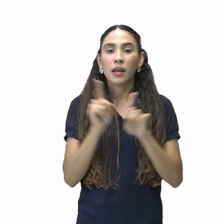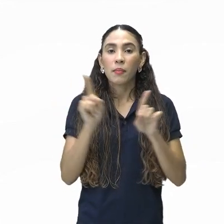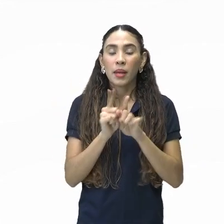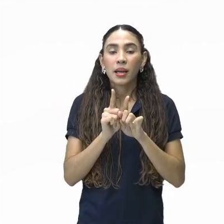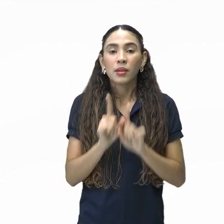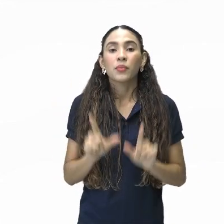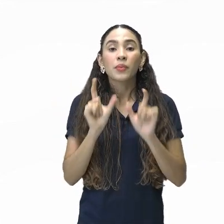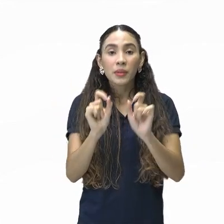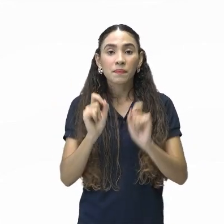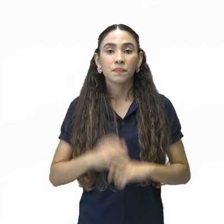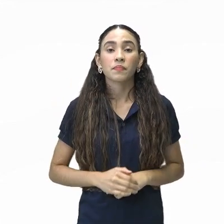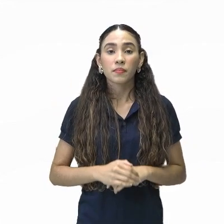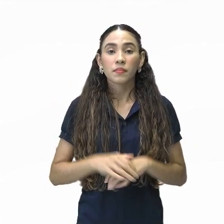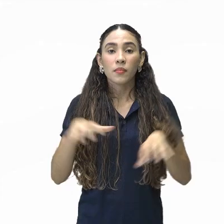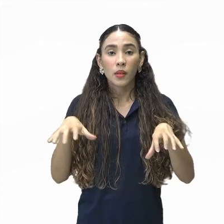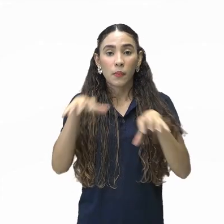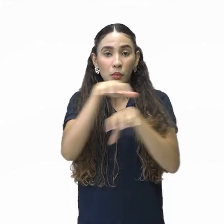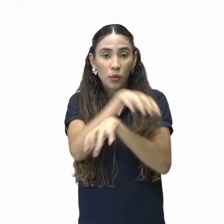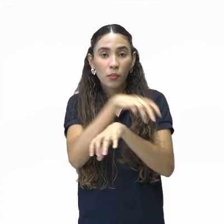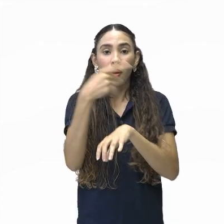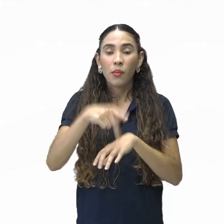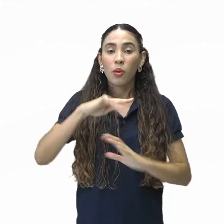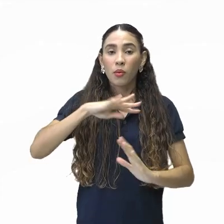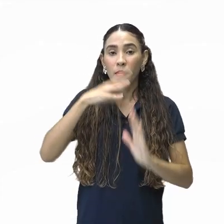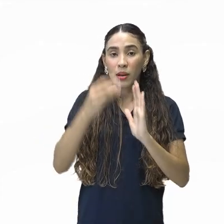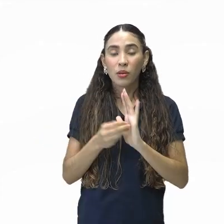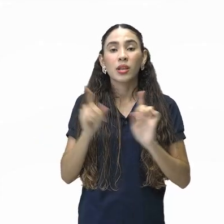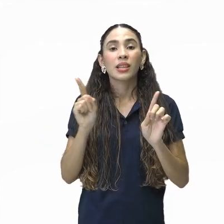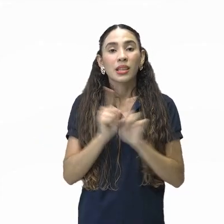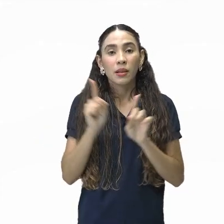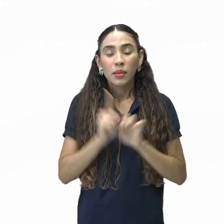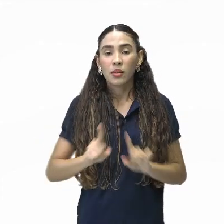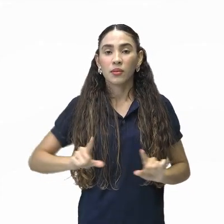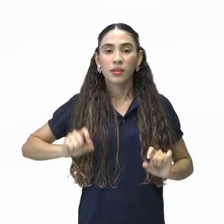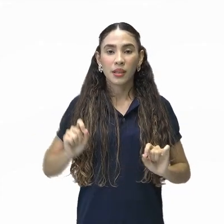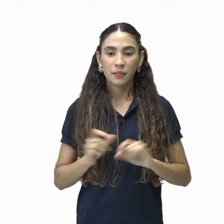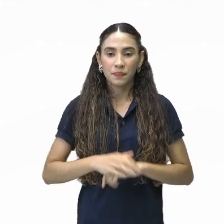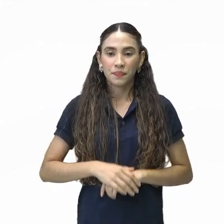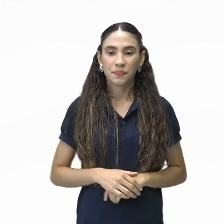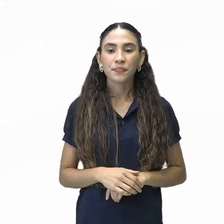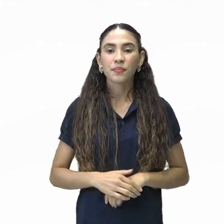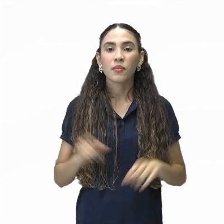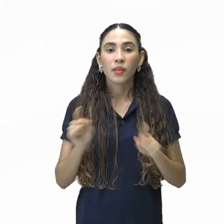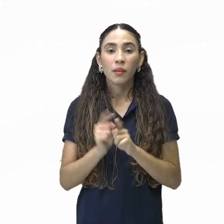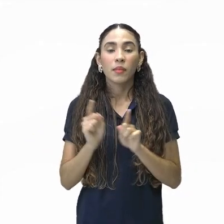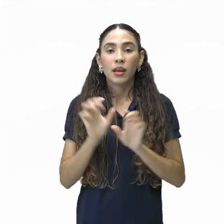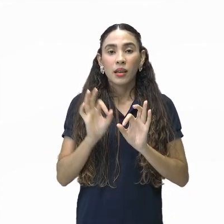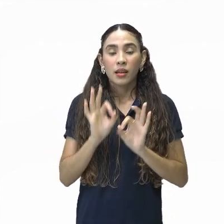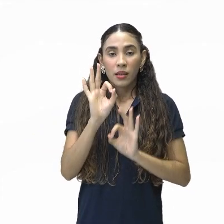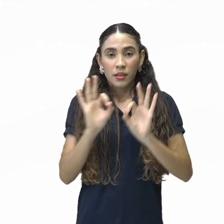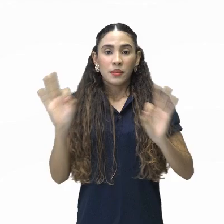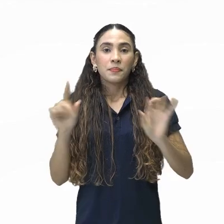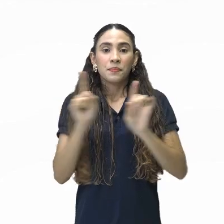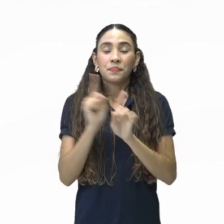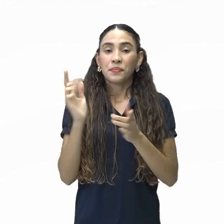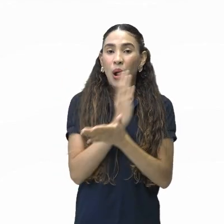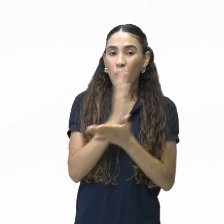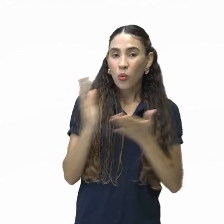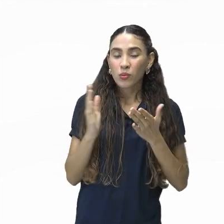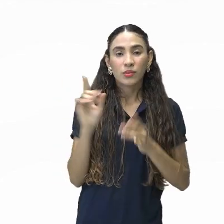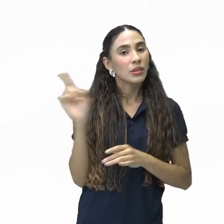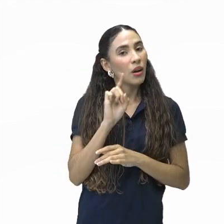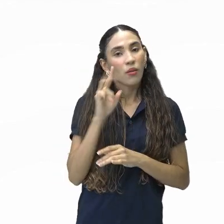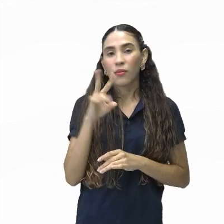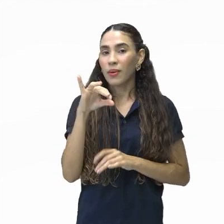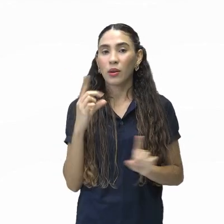né, desse bioma, que é o bioma amazônico, e eles também, né, se distribuem nessa área, e alguns deles a gente não vai